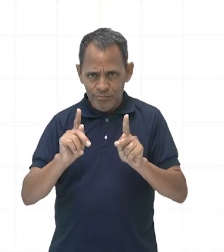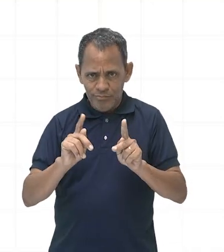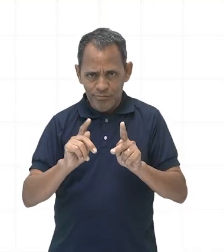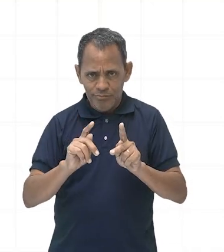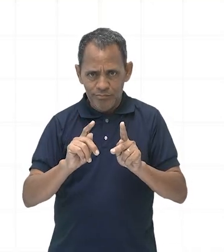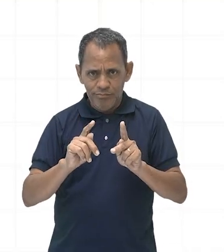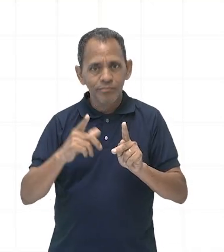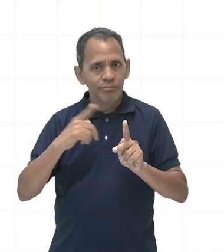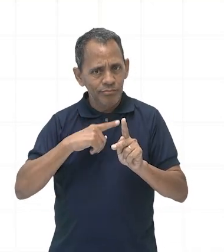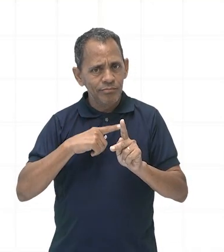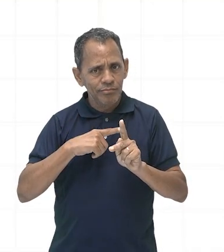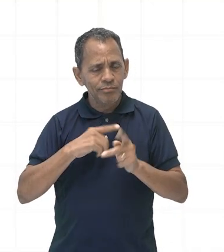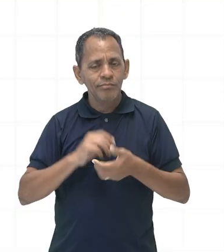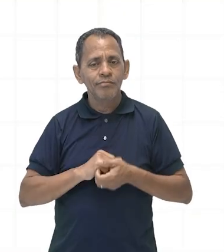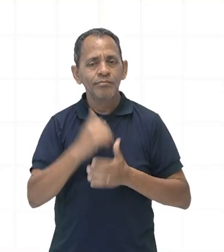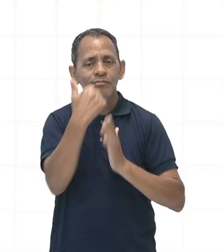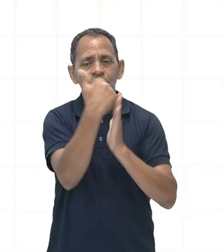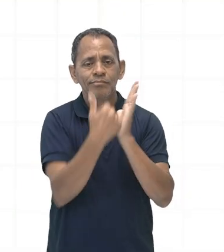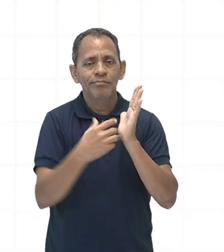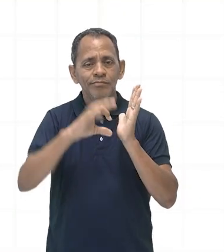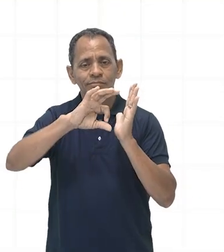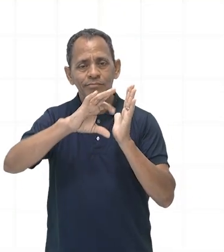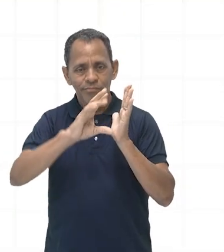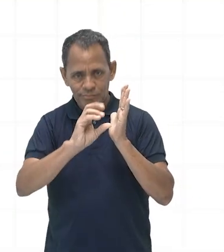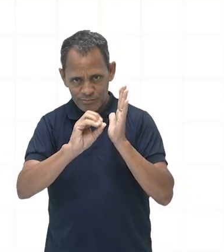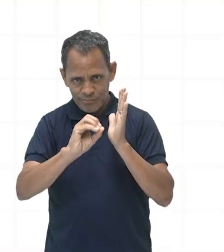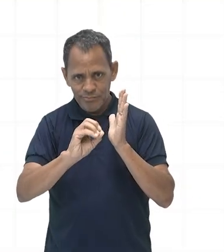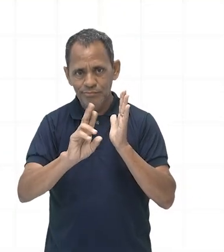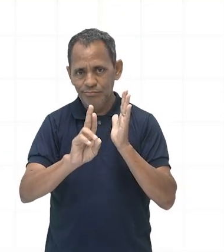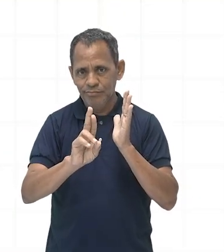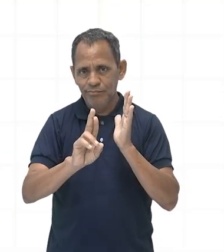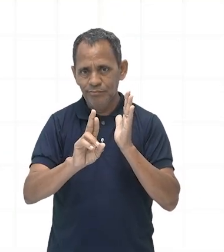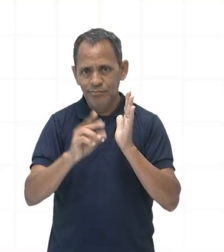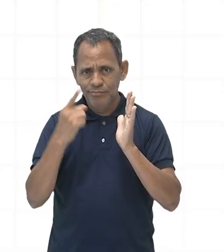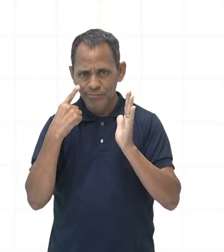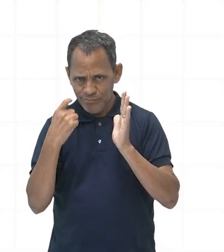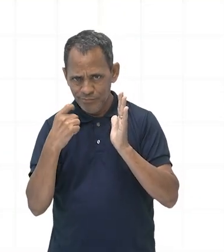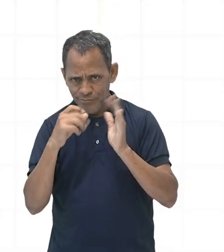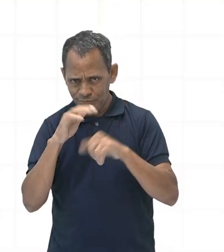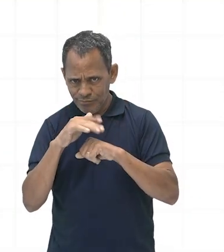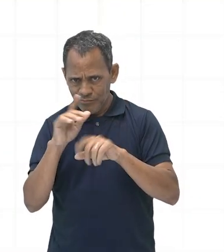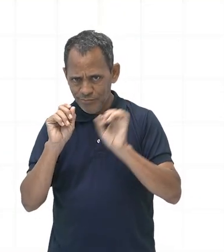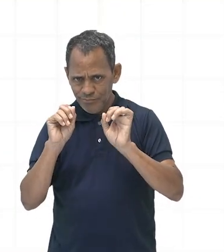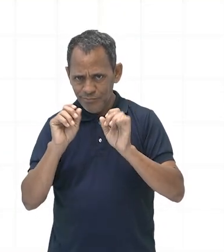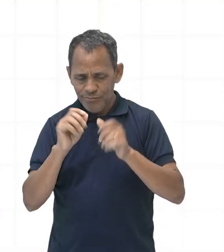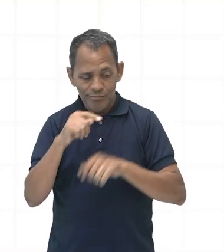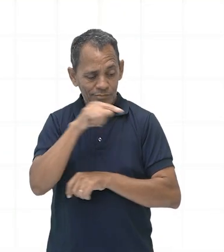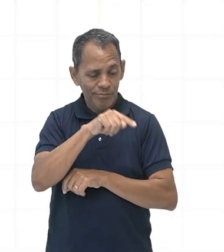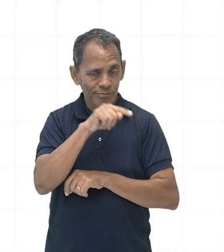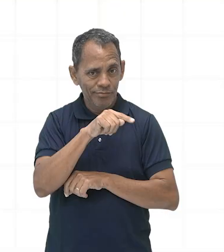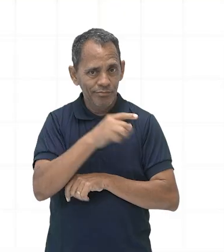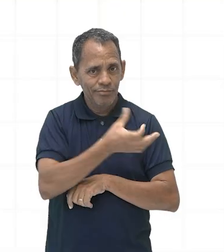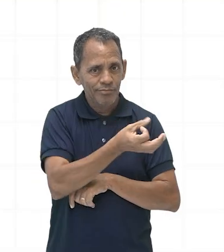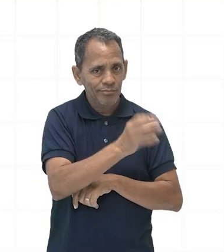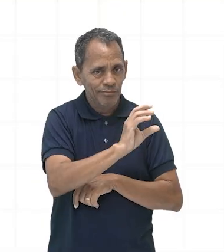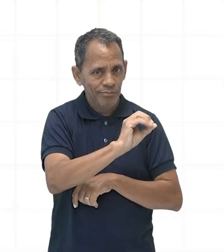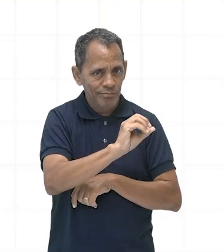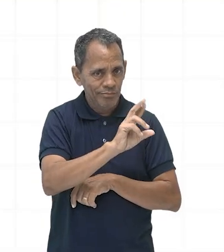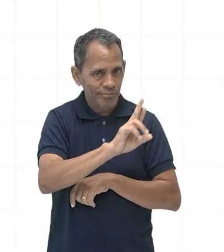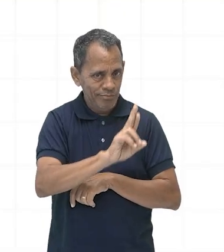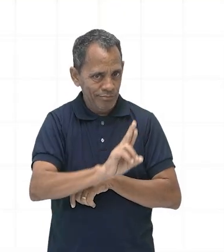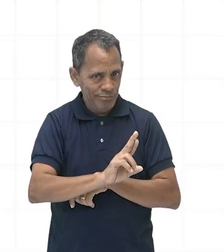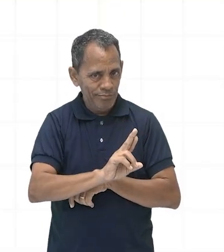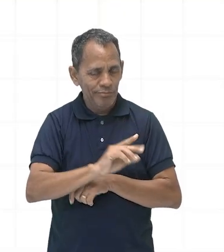Ok, professor, o desconto é de R$ 90. E aí, é mais interessante? A outra teve o desconto de R$